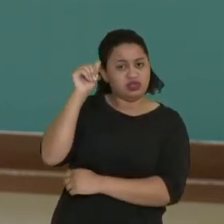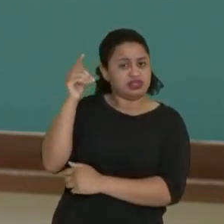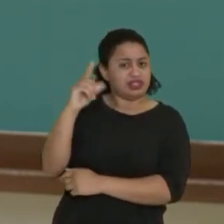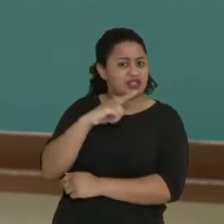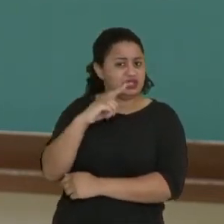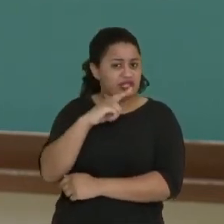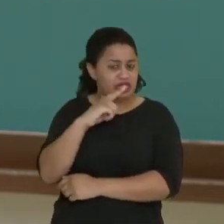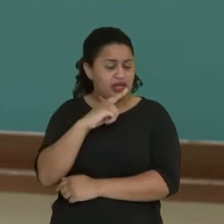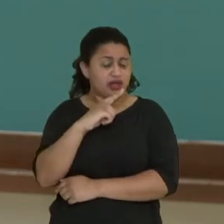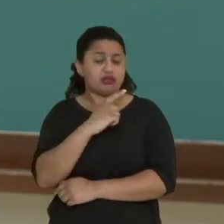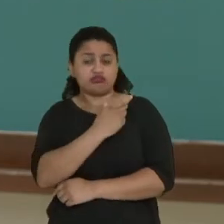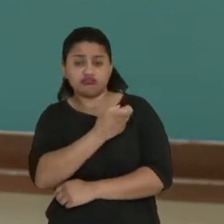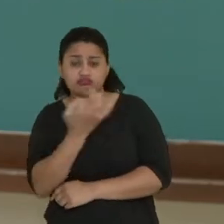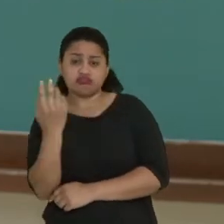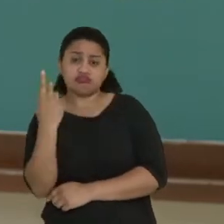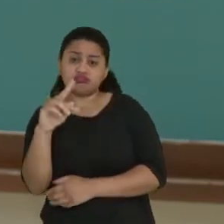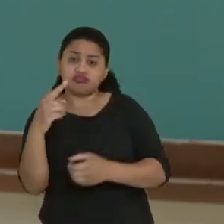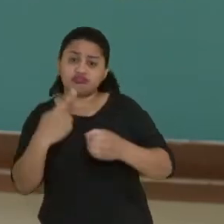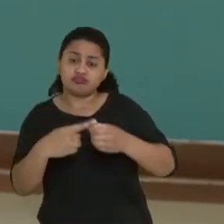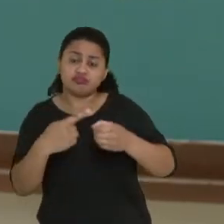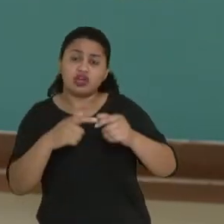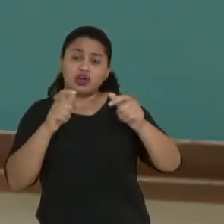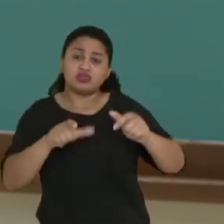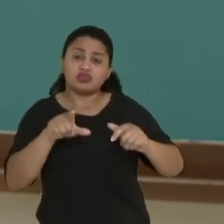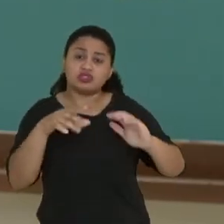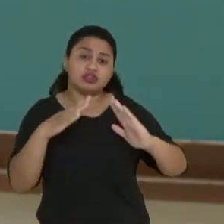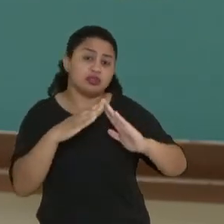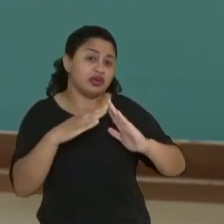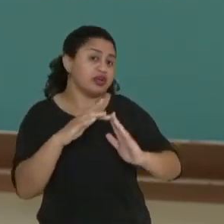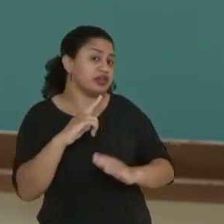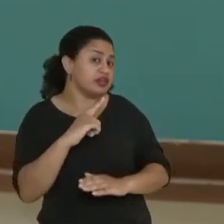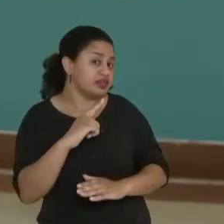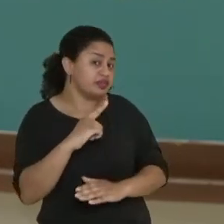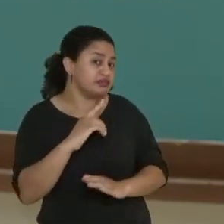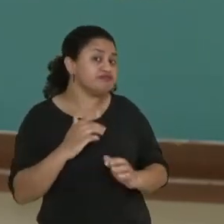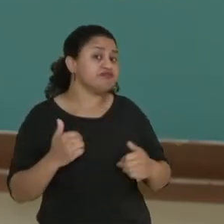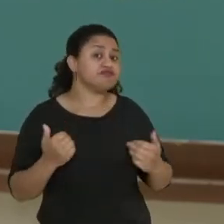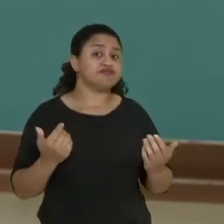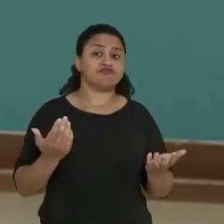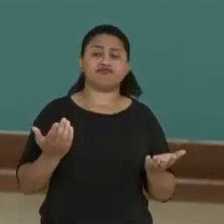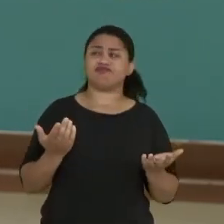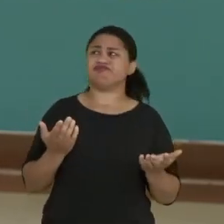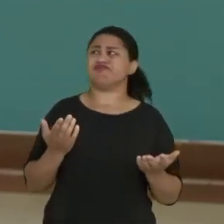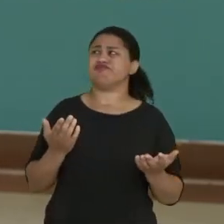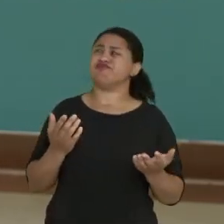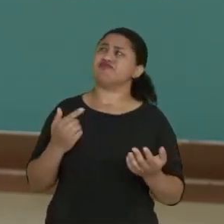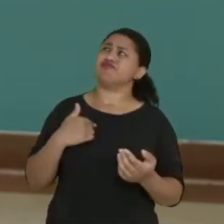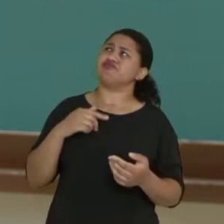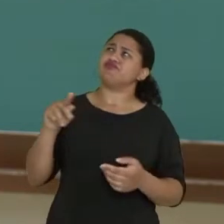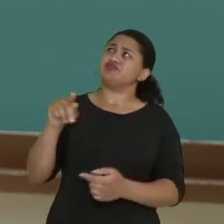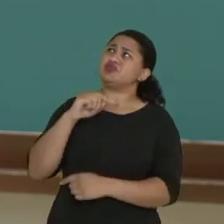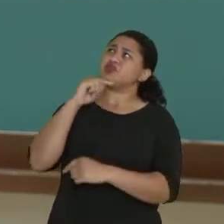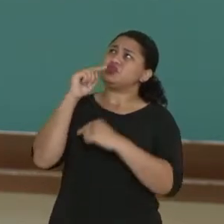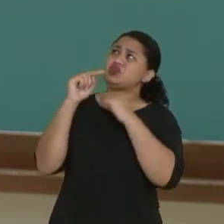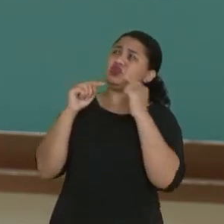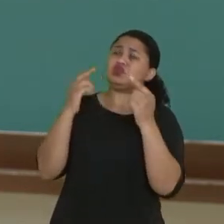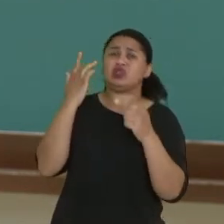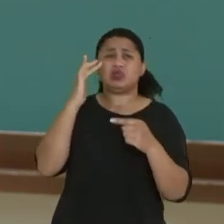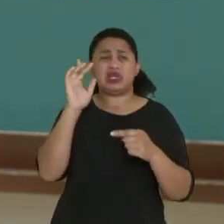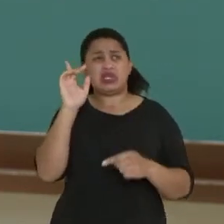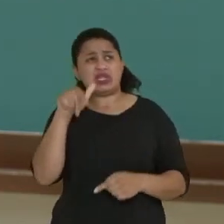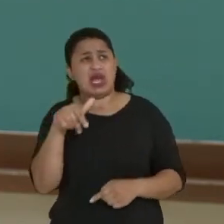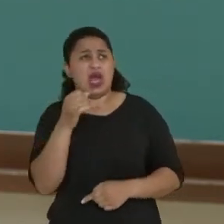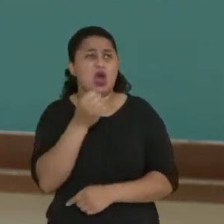Existe algum movimento aí específico? Ah, professor, estou em dúvida, não sei se é, não sei se